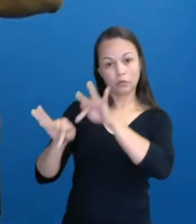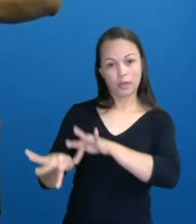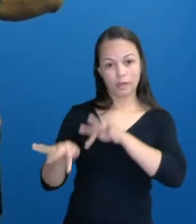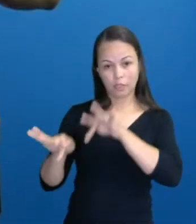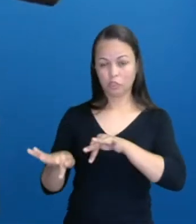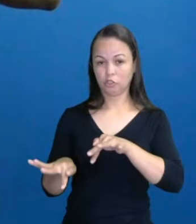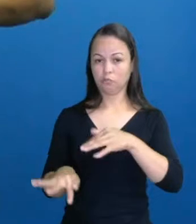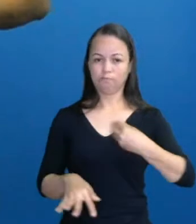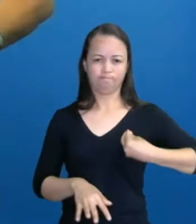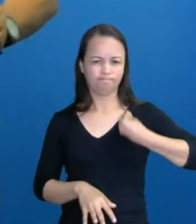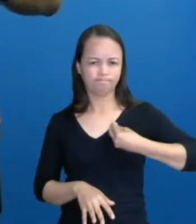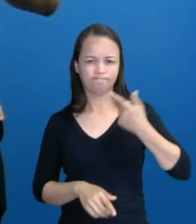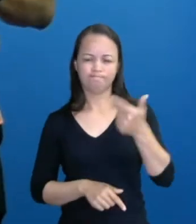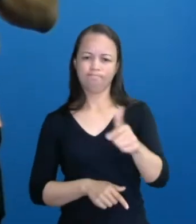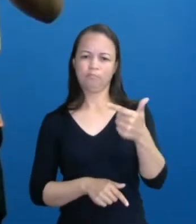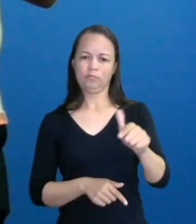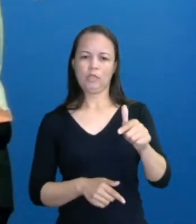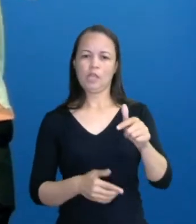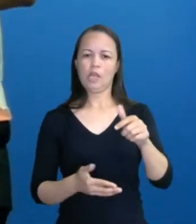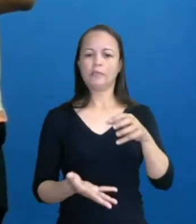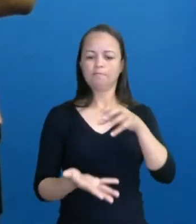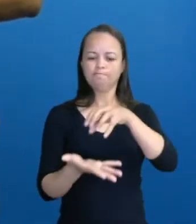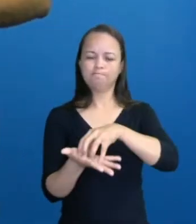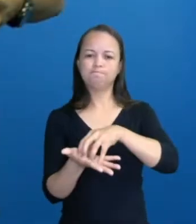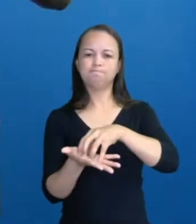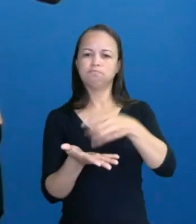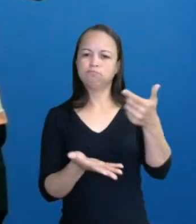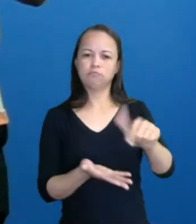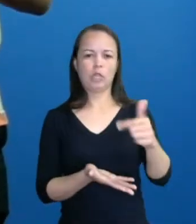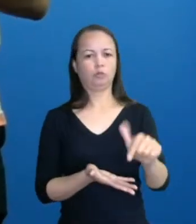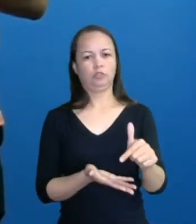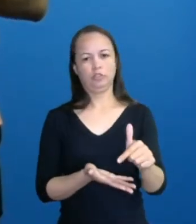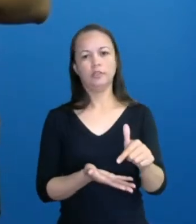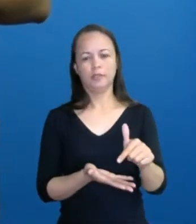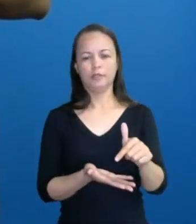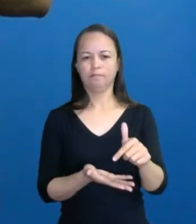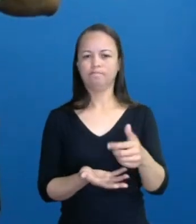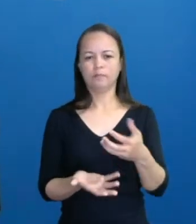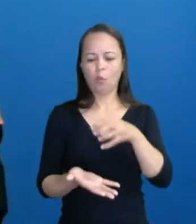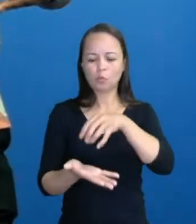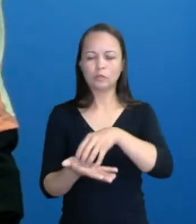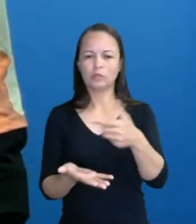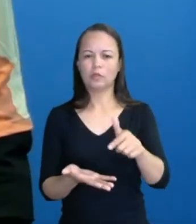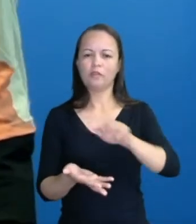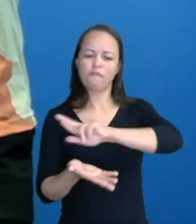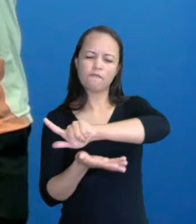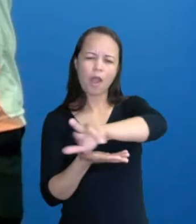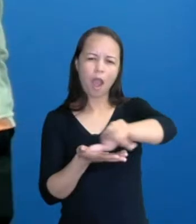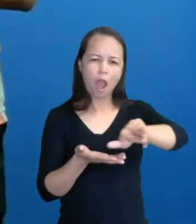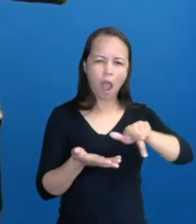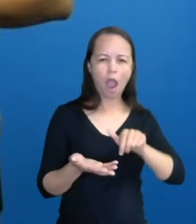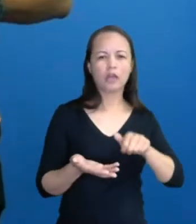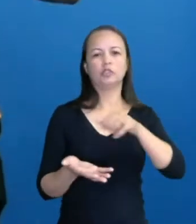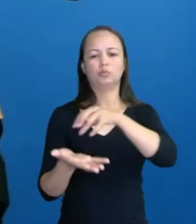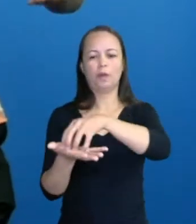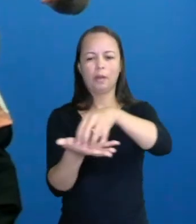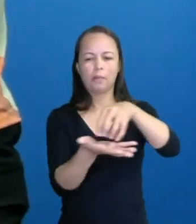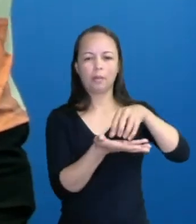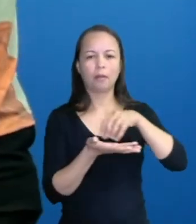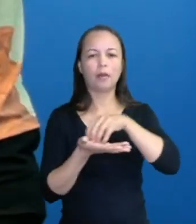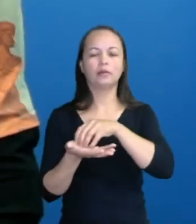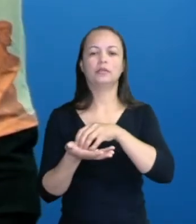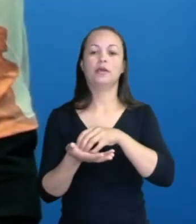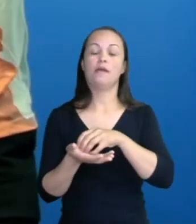não existia esse conceito, era descentralizado, ou seja, não tinha um centro, existiam vários centros.